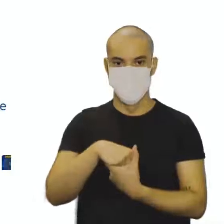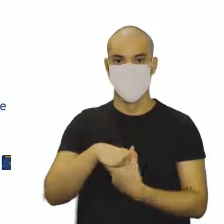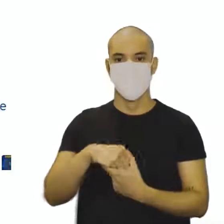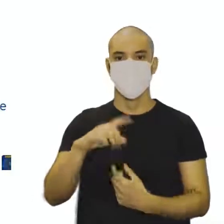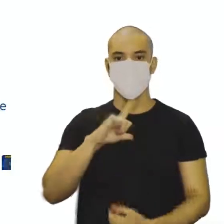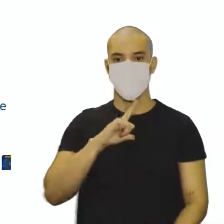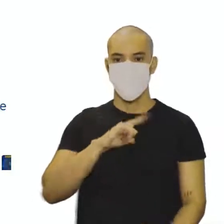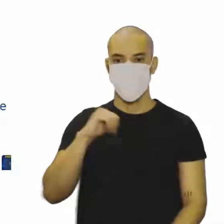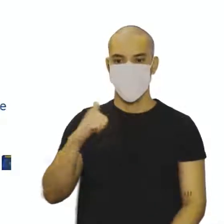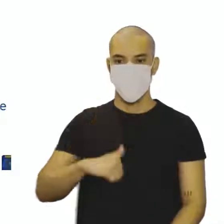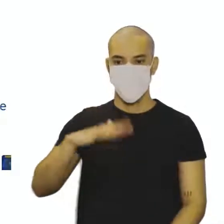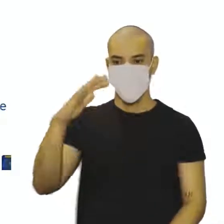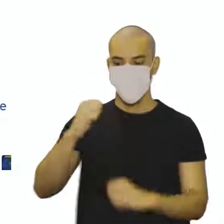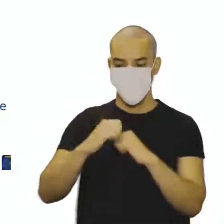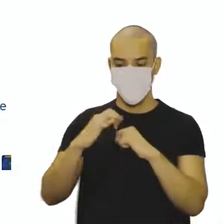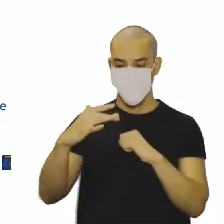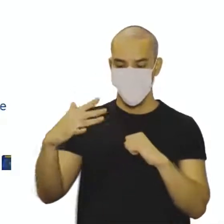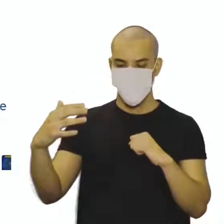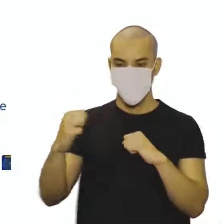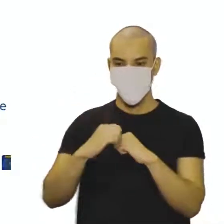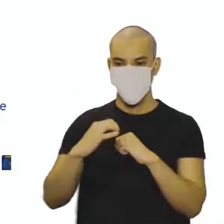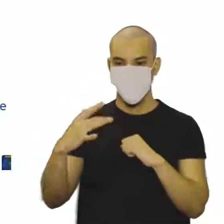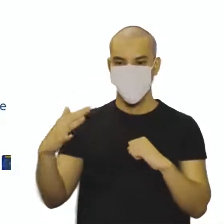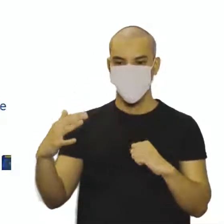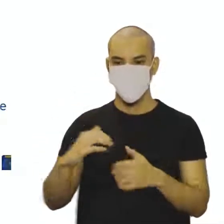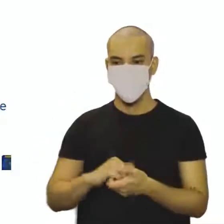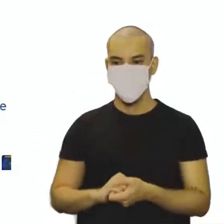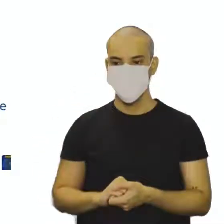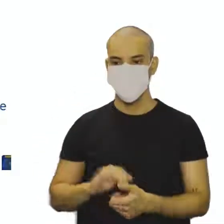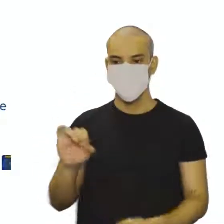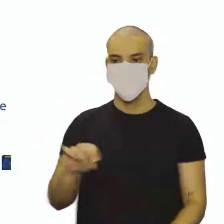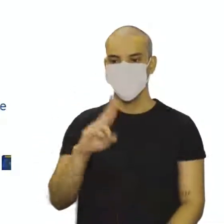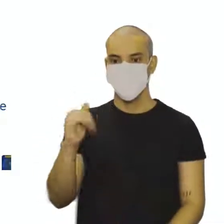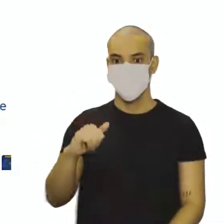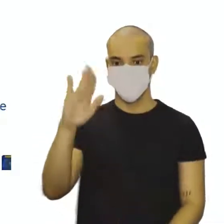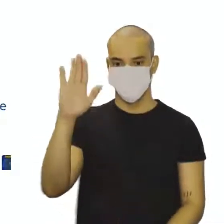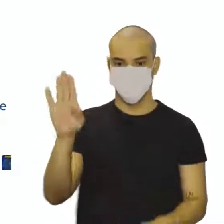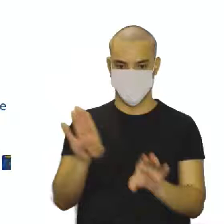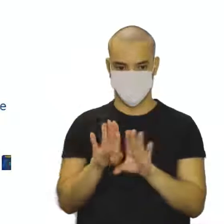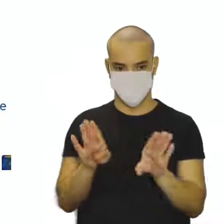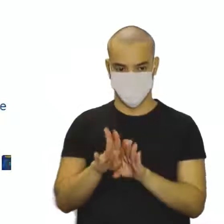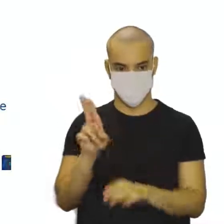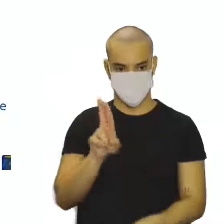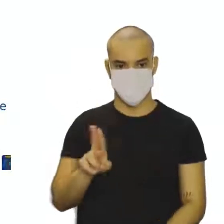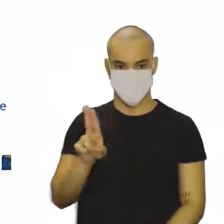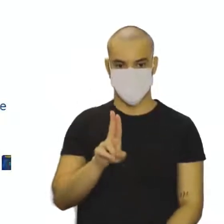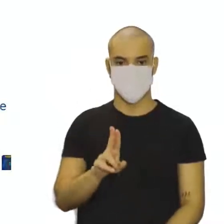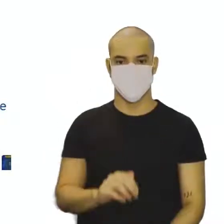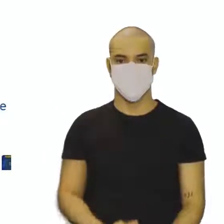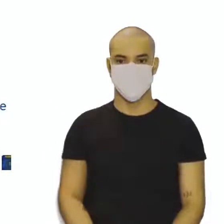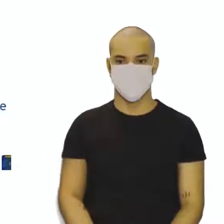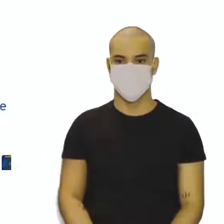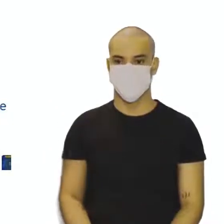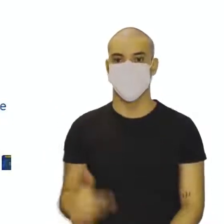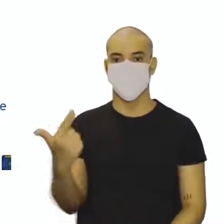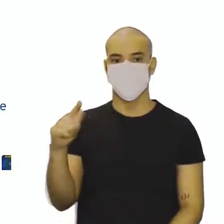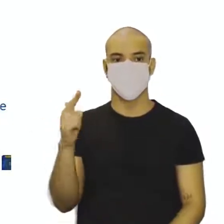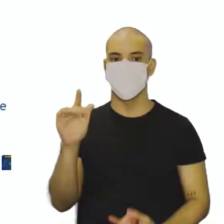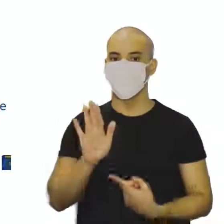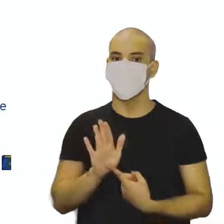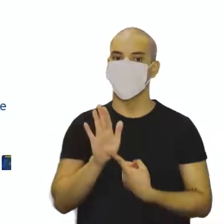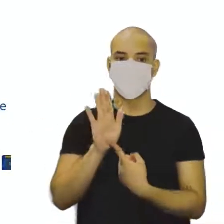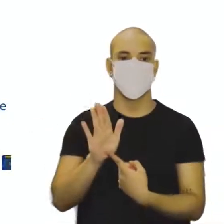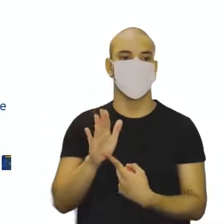em altas frequências, ok? Onde são mais empregados aqui? Bom, não apresentam